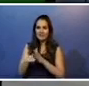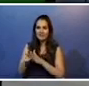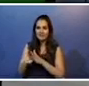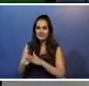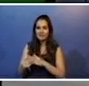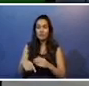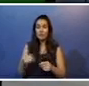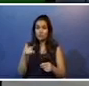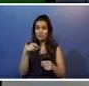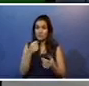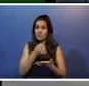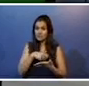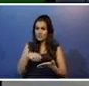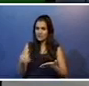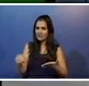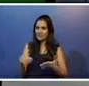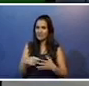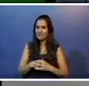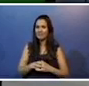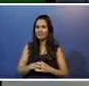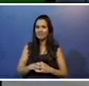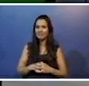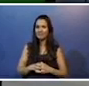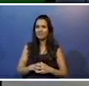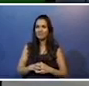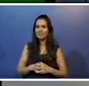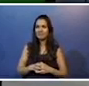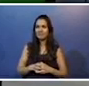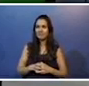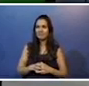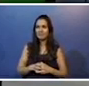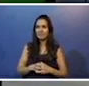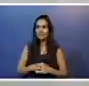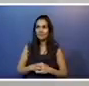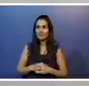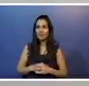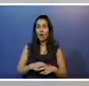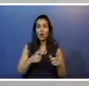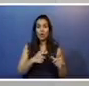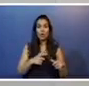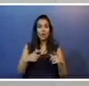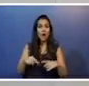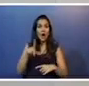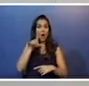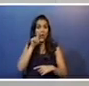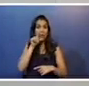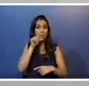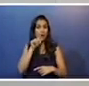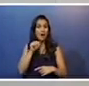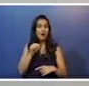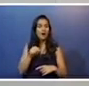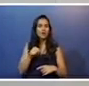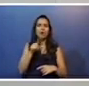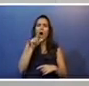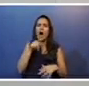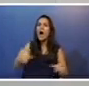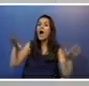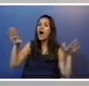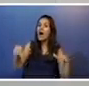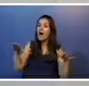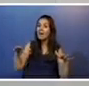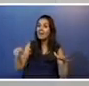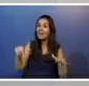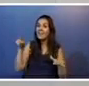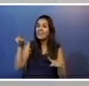provérbio aí com calma, né? Ver certinho essa fala deste provérbio. O lugar do pássaro, da ave, é onde? É